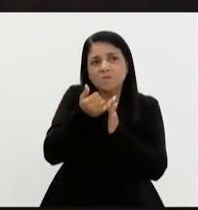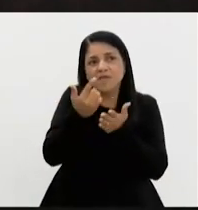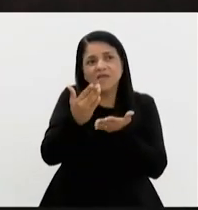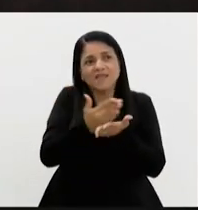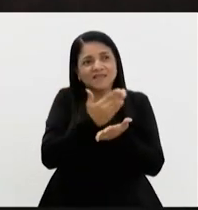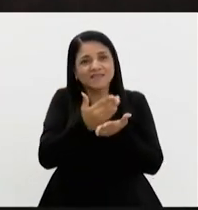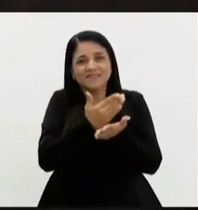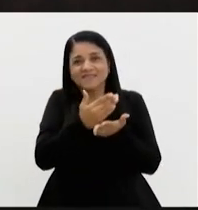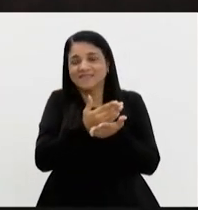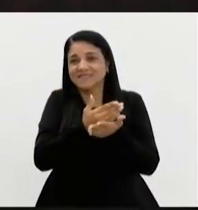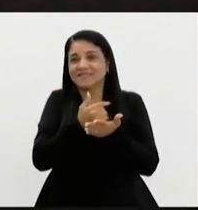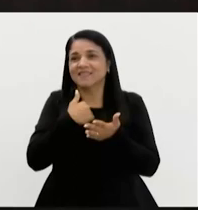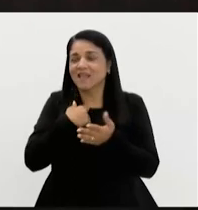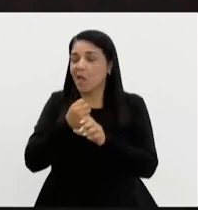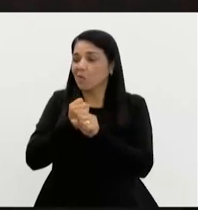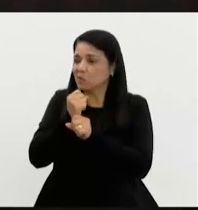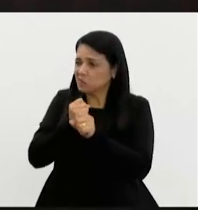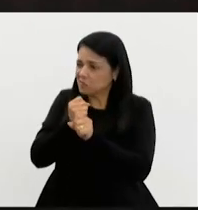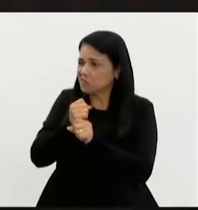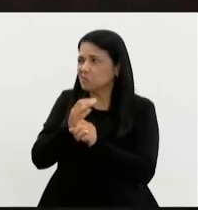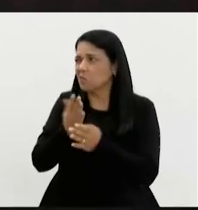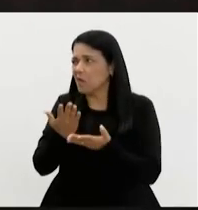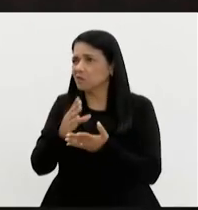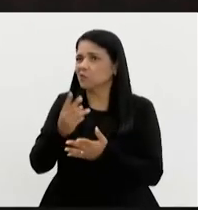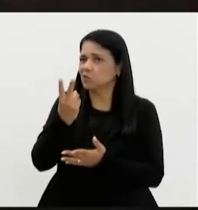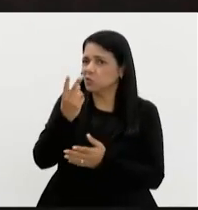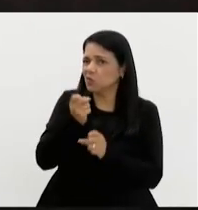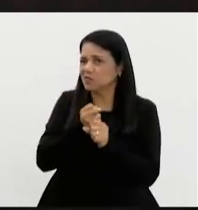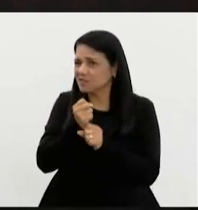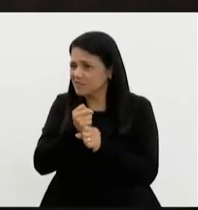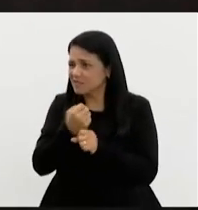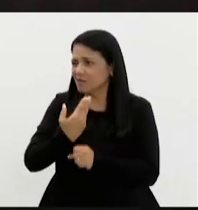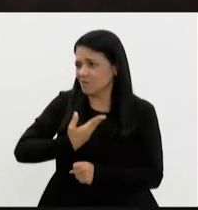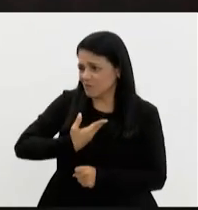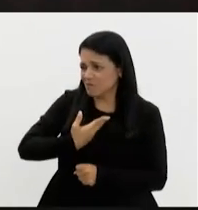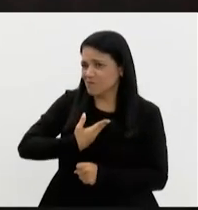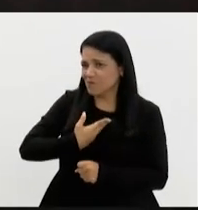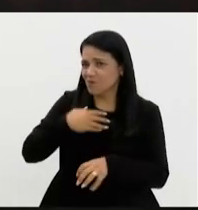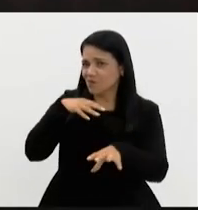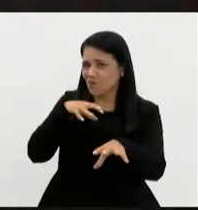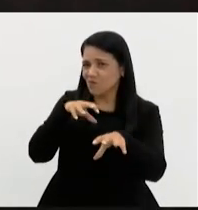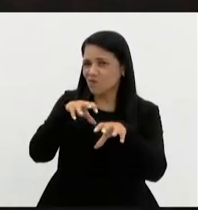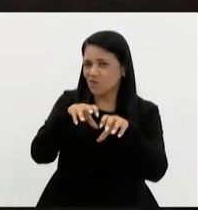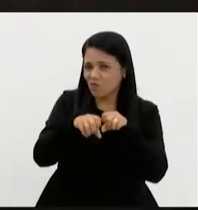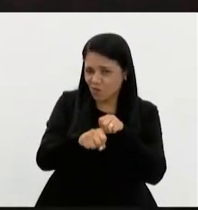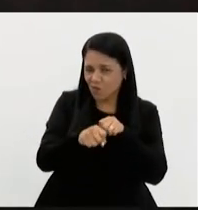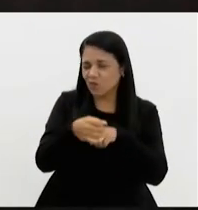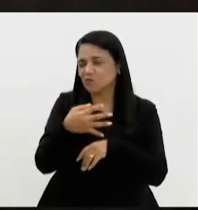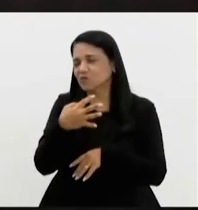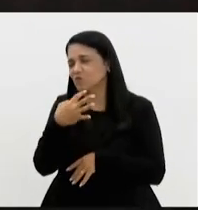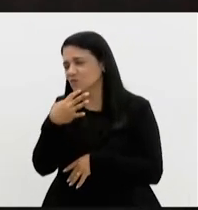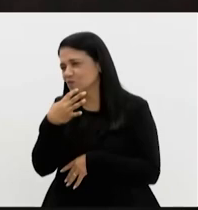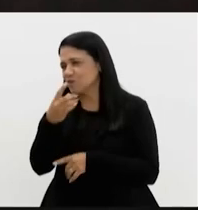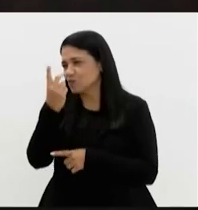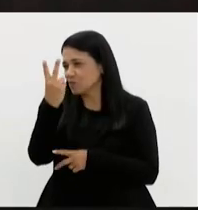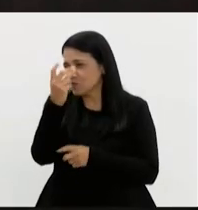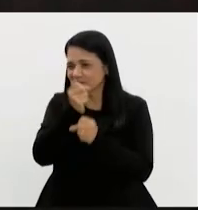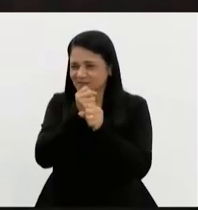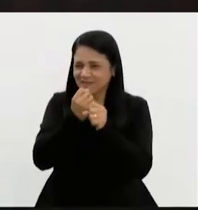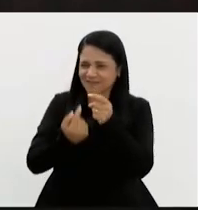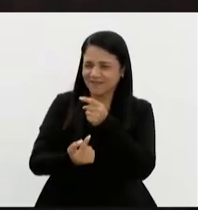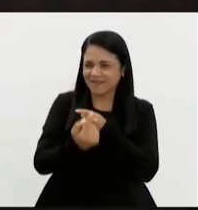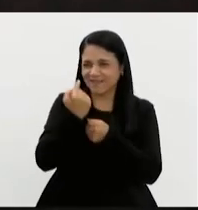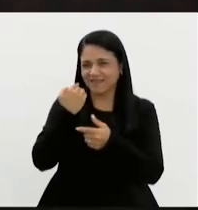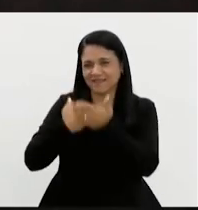vão alguns anos então a gente deve ser amigo há uns 2 anos mais ou menos né Soto quando a gente se formou a gente se conheceu há do anos atrás